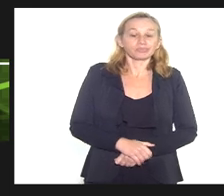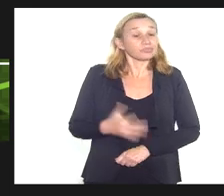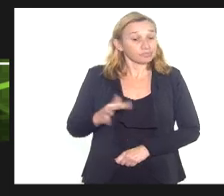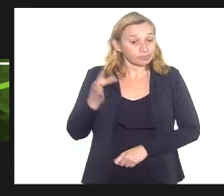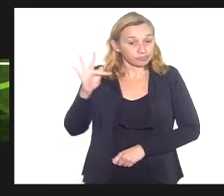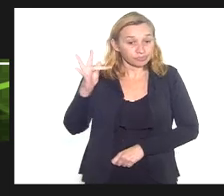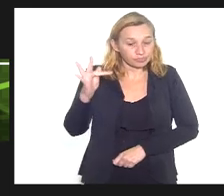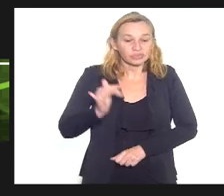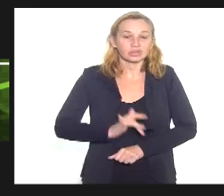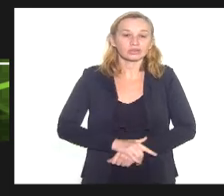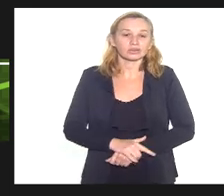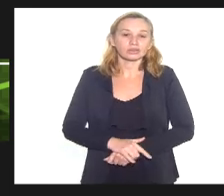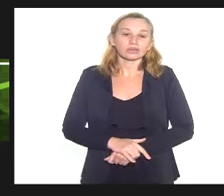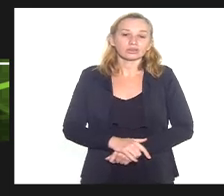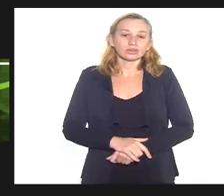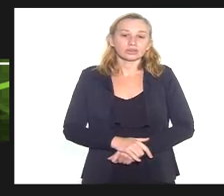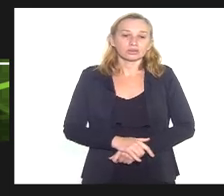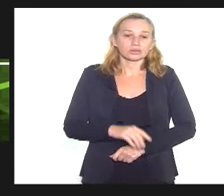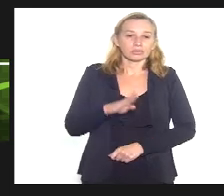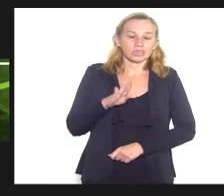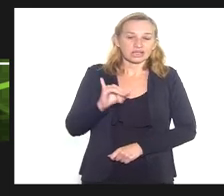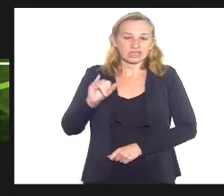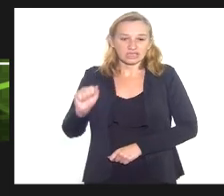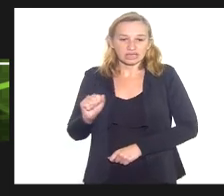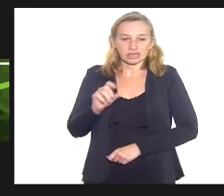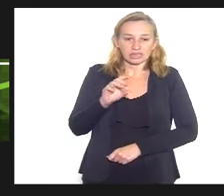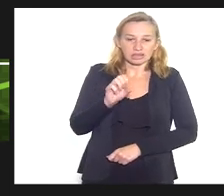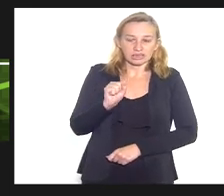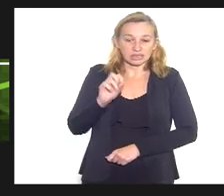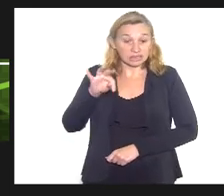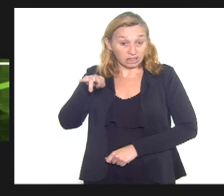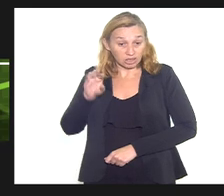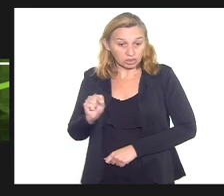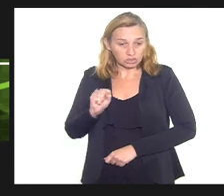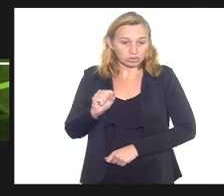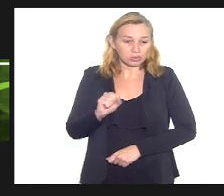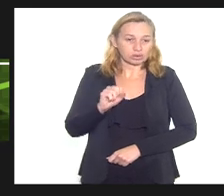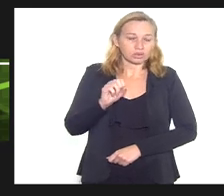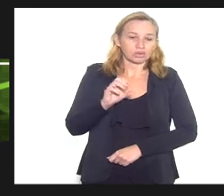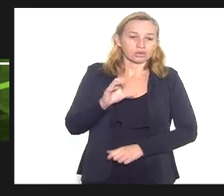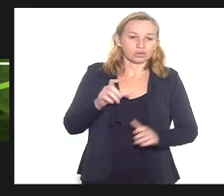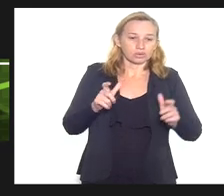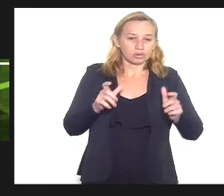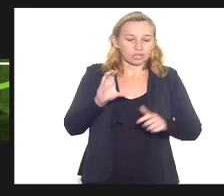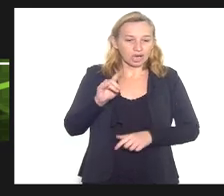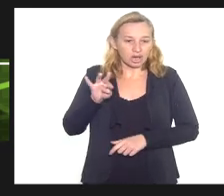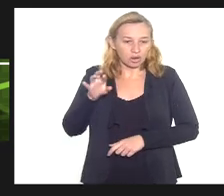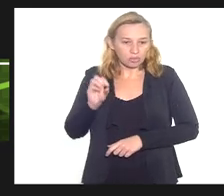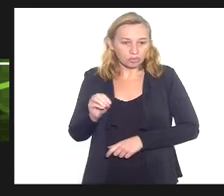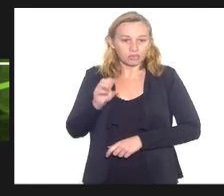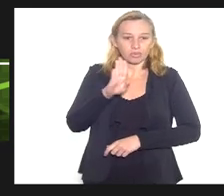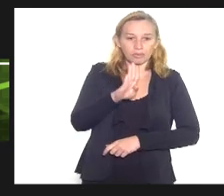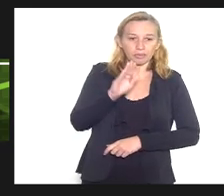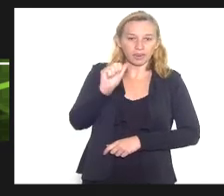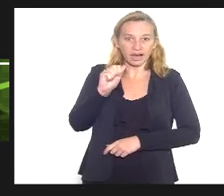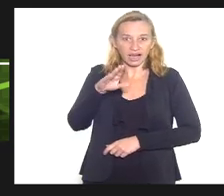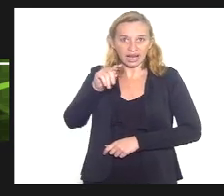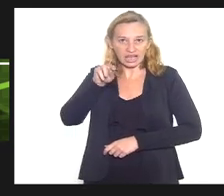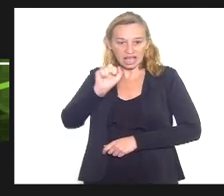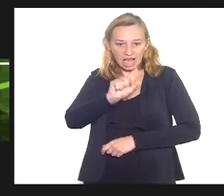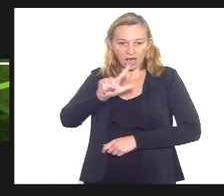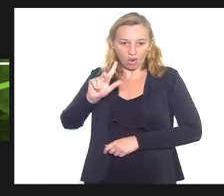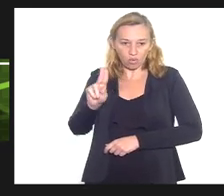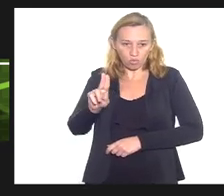Brevemente, por se tratar de um ativo na Bacia de Santos, o campo de Bacalhau, primeiramente, trata-se de um ativo de classe